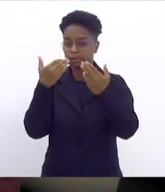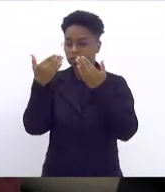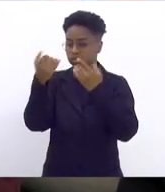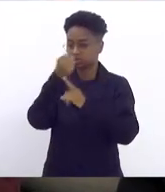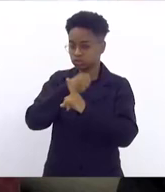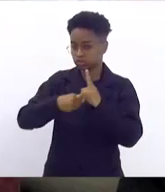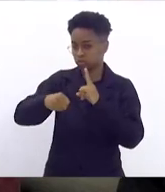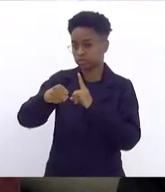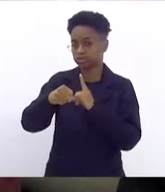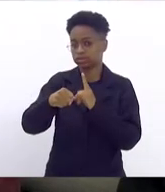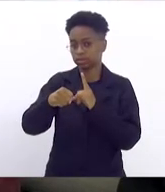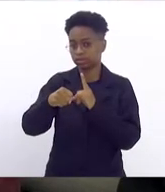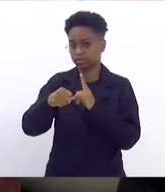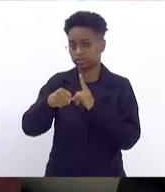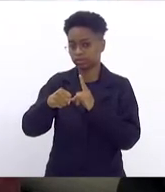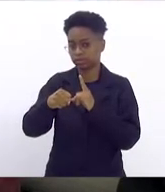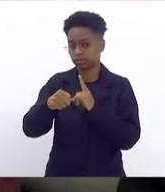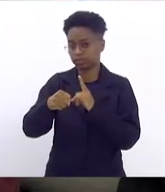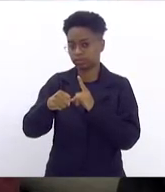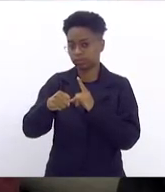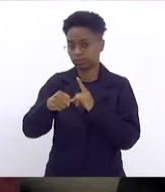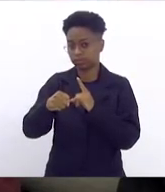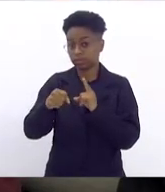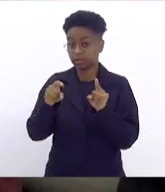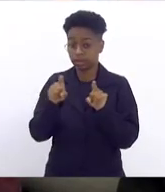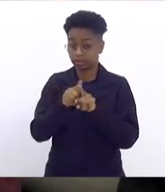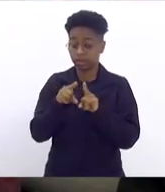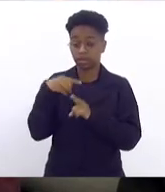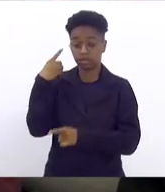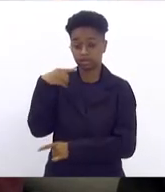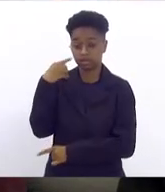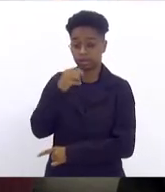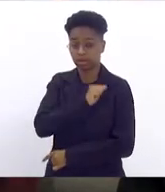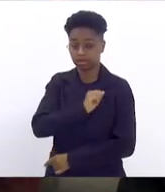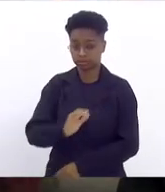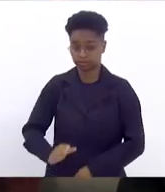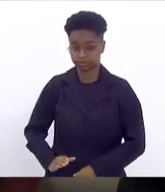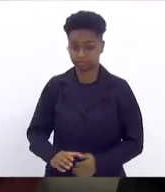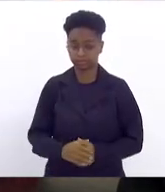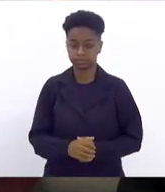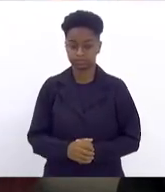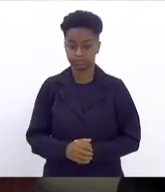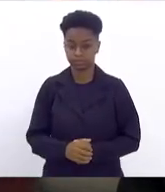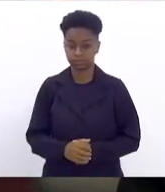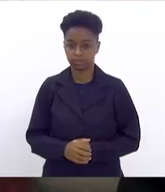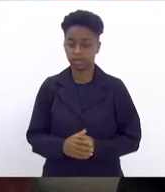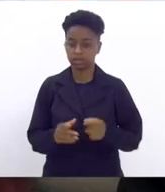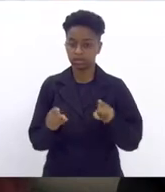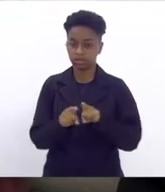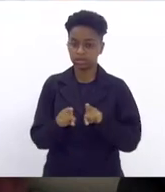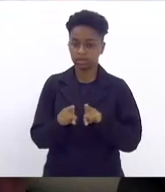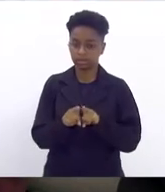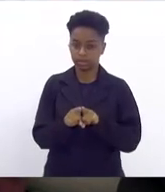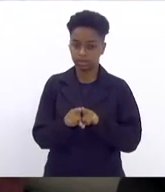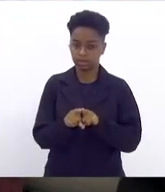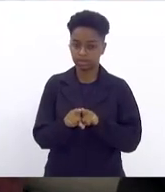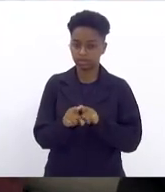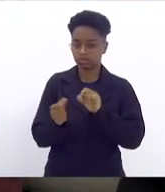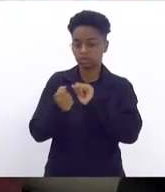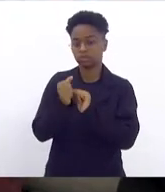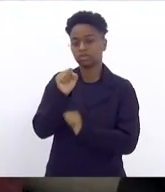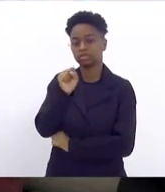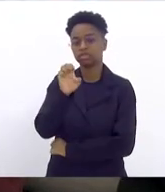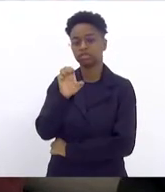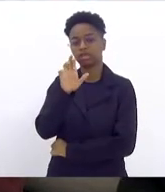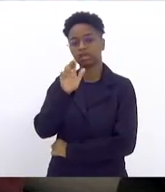psicossocial. Boa. Que é do deputado André Ceciliano. Bom. Que é também com Serafine,